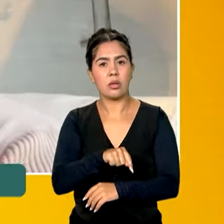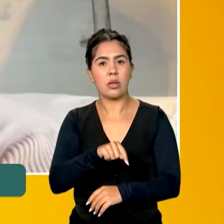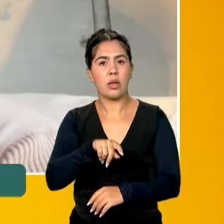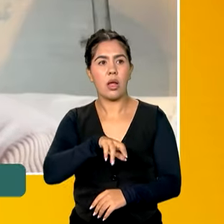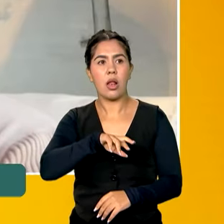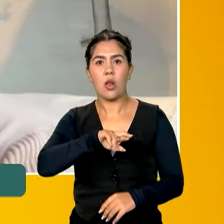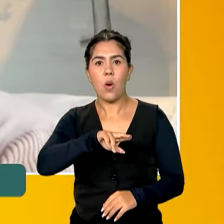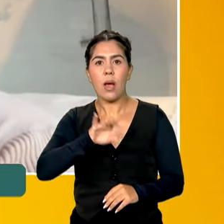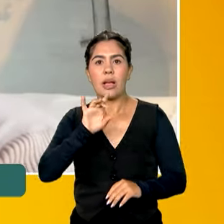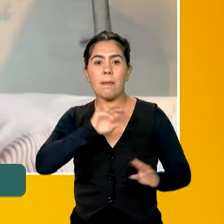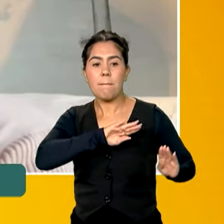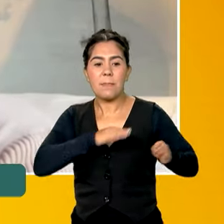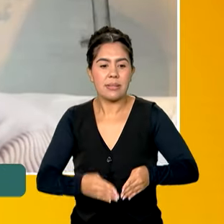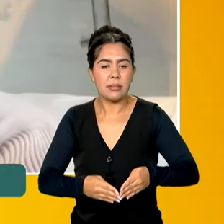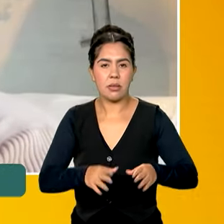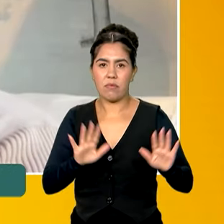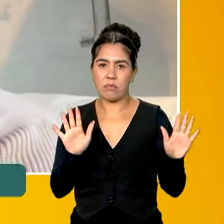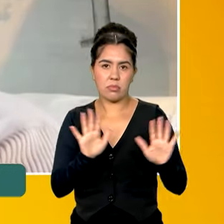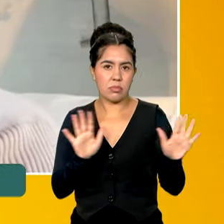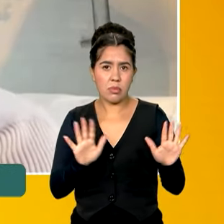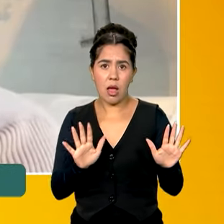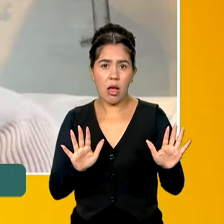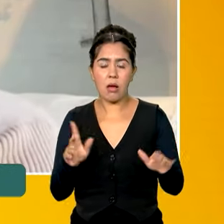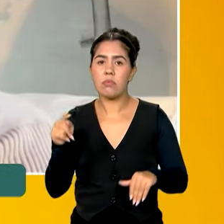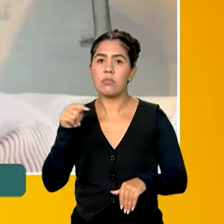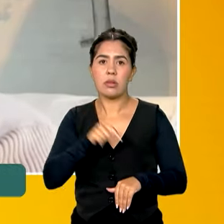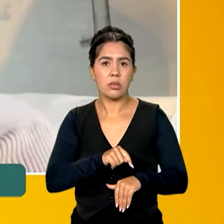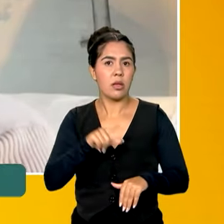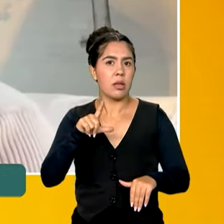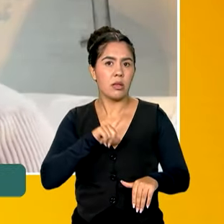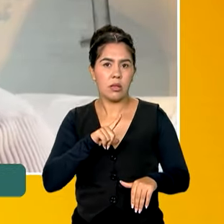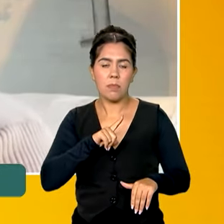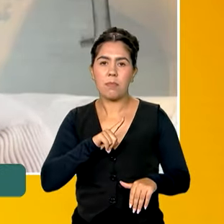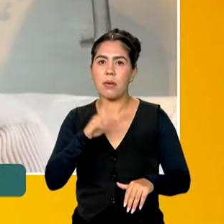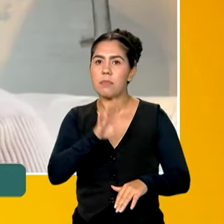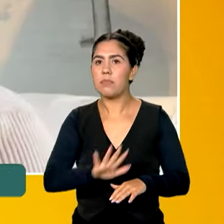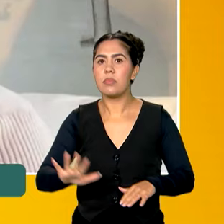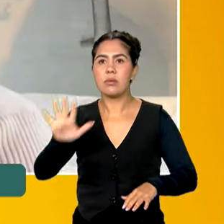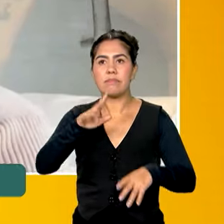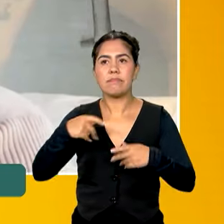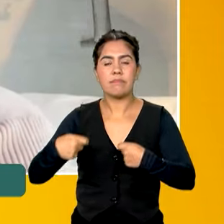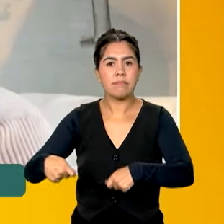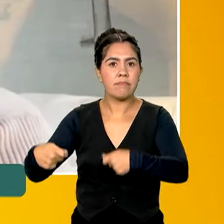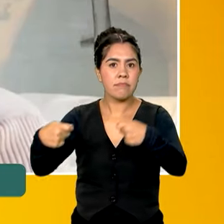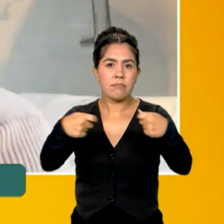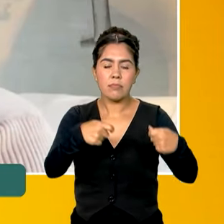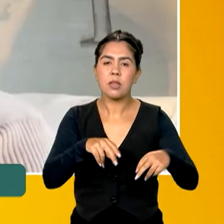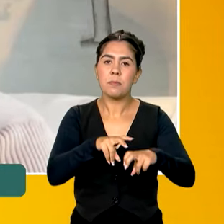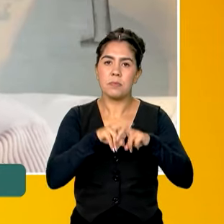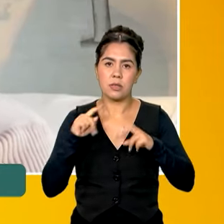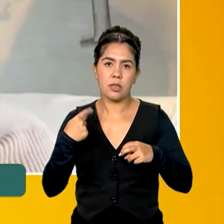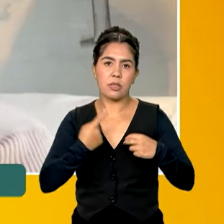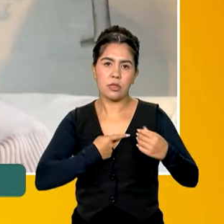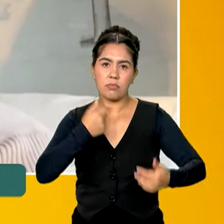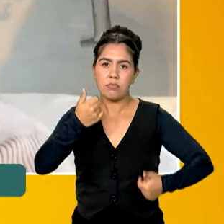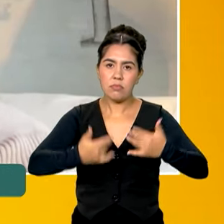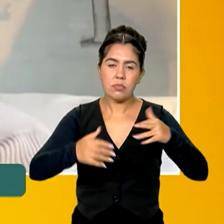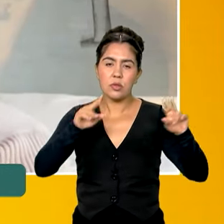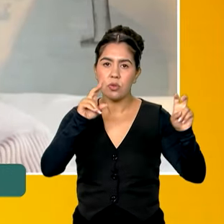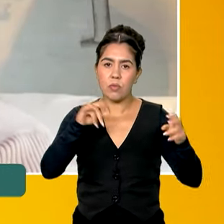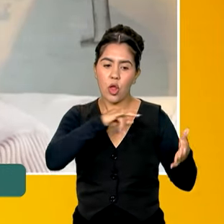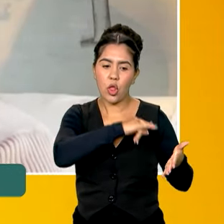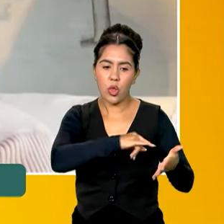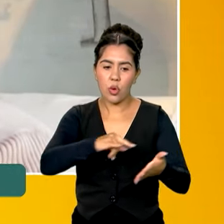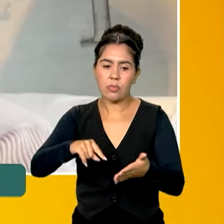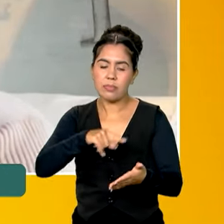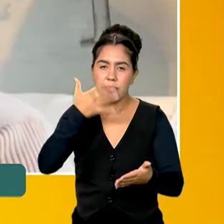isolado. Ela é algo que dá a dimensão do que o Brasil tem sido também. E é assim que a gente, por isso que a gente está tratando essa documentação com